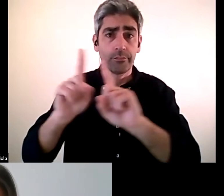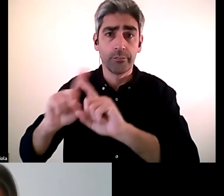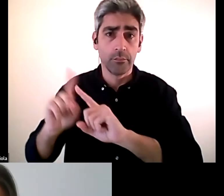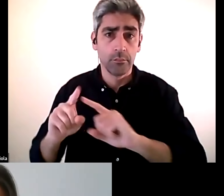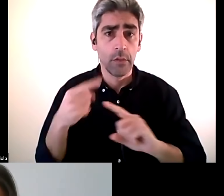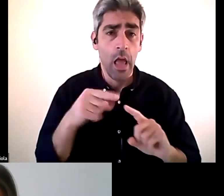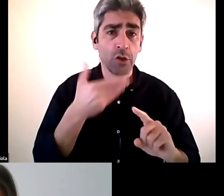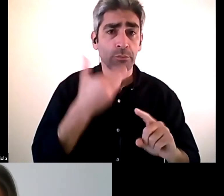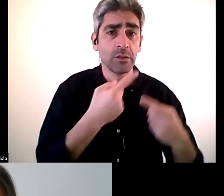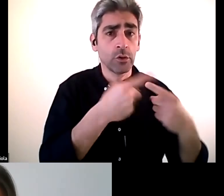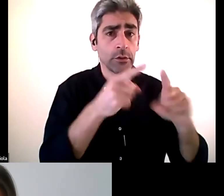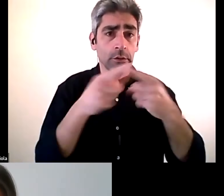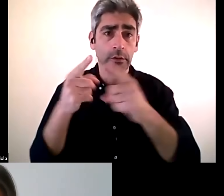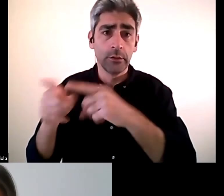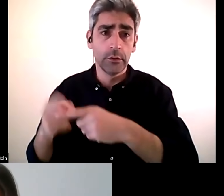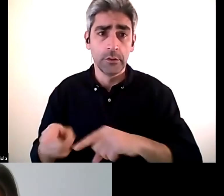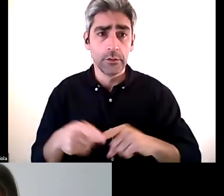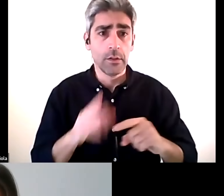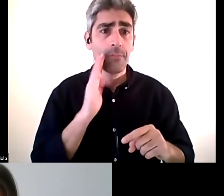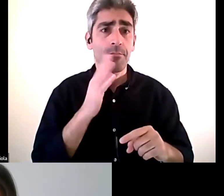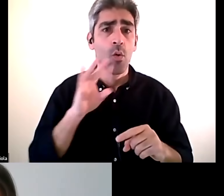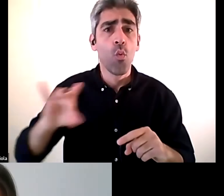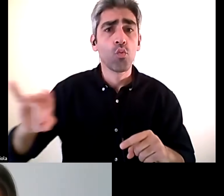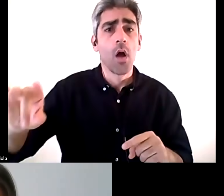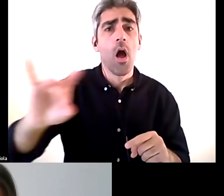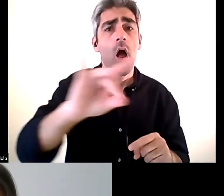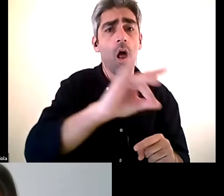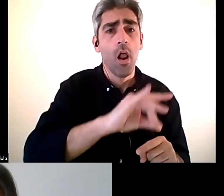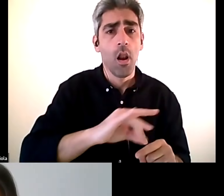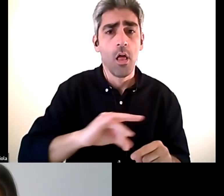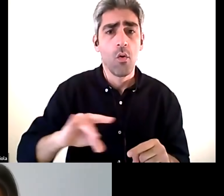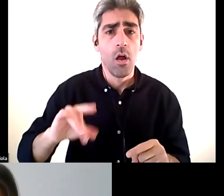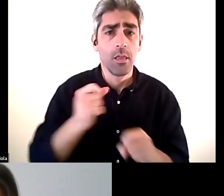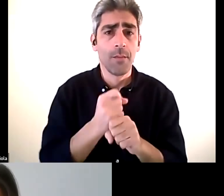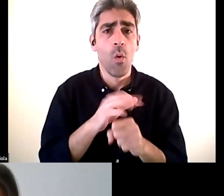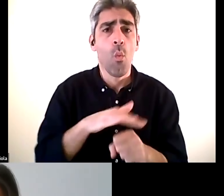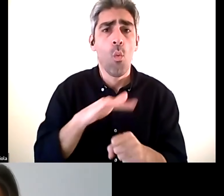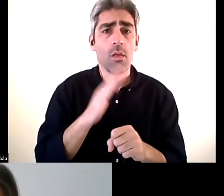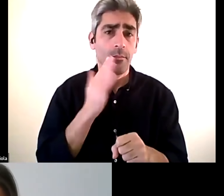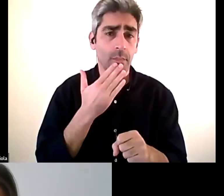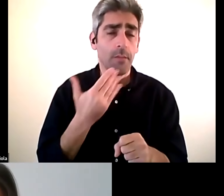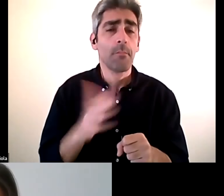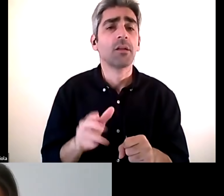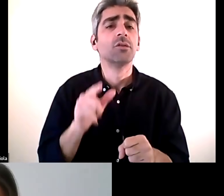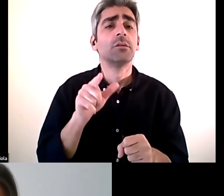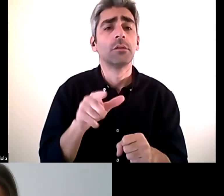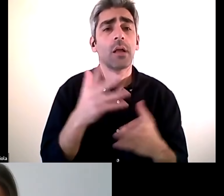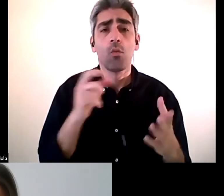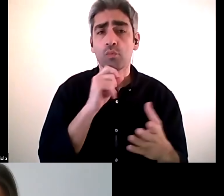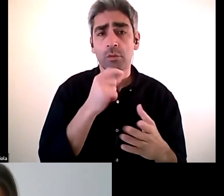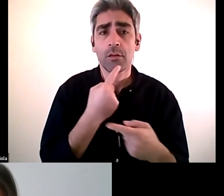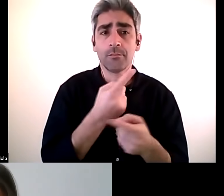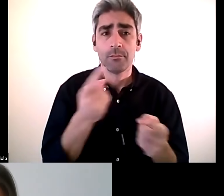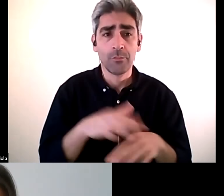haverá experiências muito distintas dependendo do local onde se trabalha. Mas julgo que temos aqui a grande oportunidade também para a